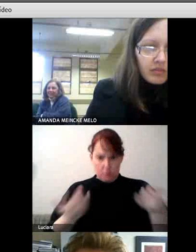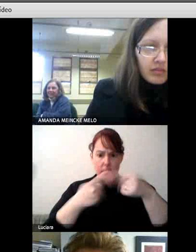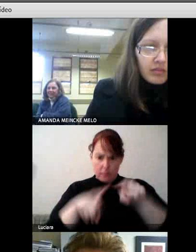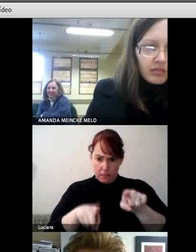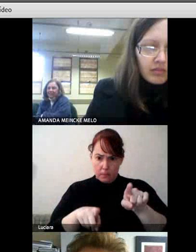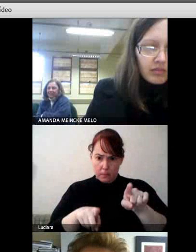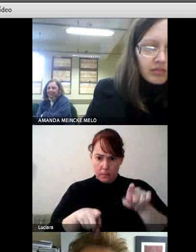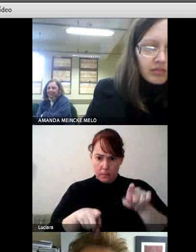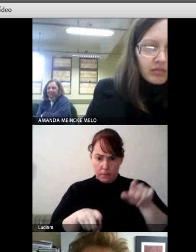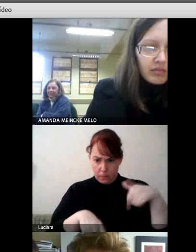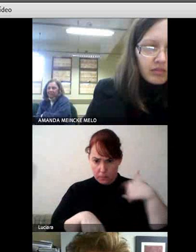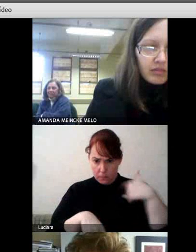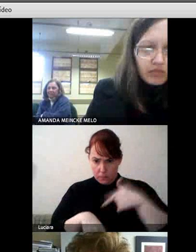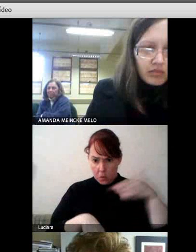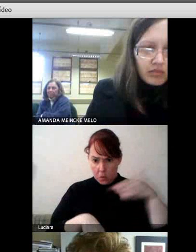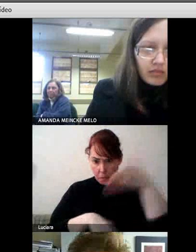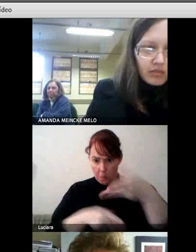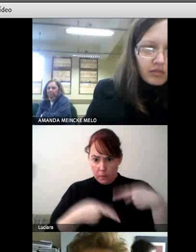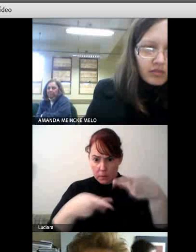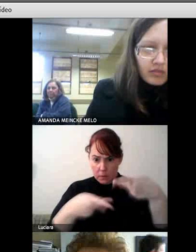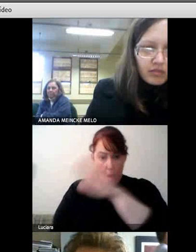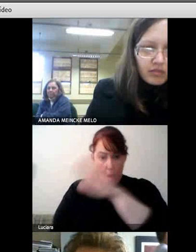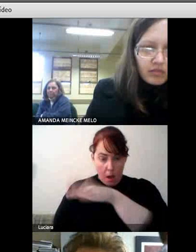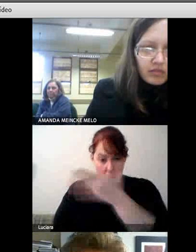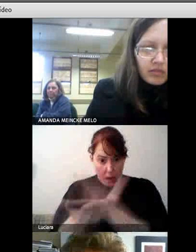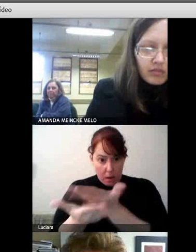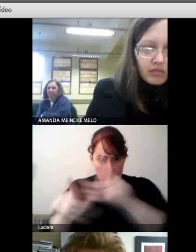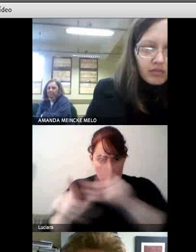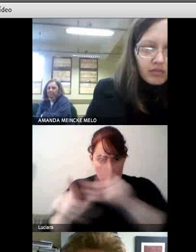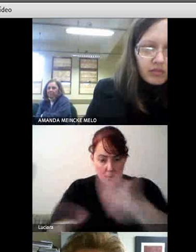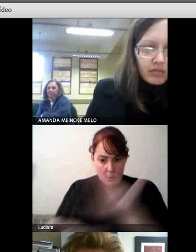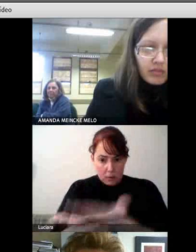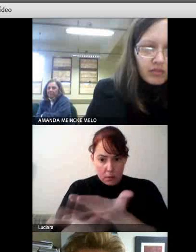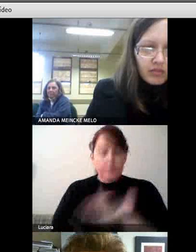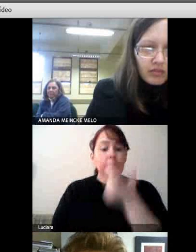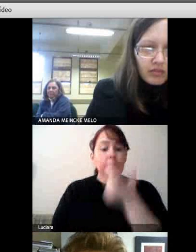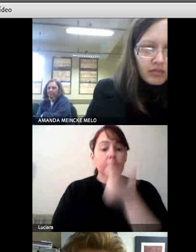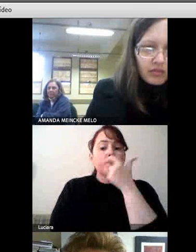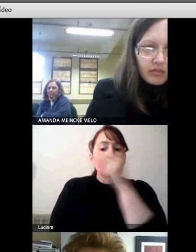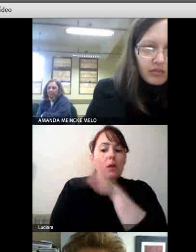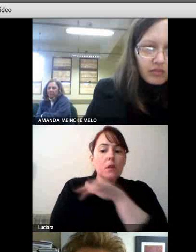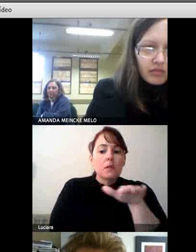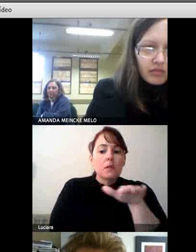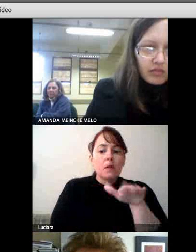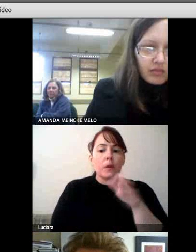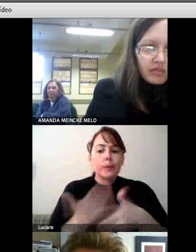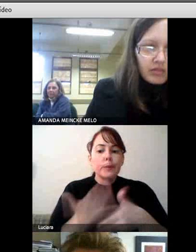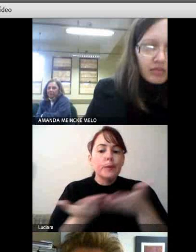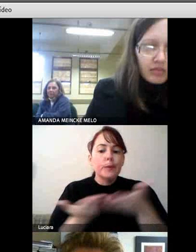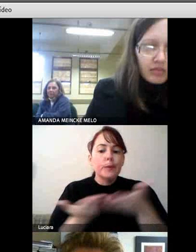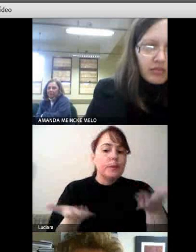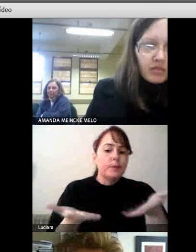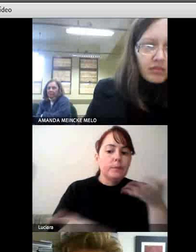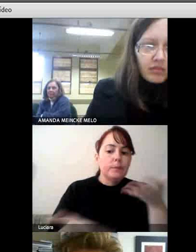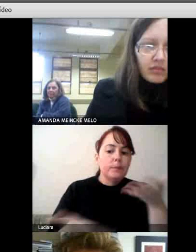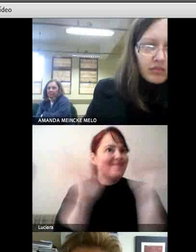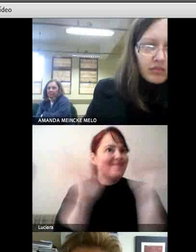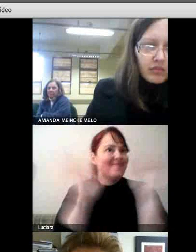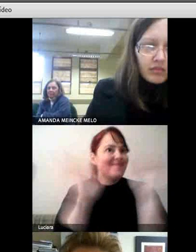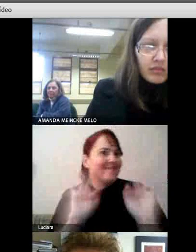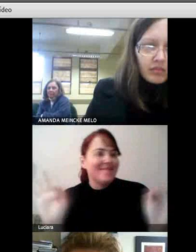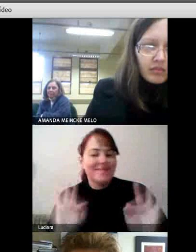e mostrou. Do lado do laboratório de trabalho. Laboratório muito bem montado, muito cuidado. E ela, eu quero mostrar para vocês